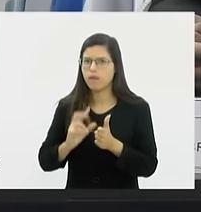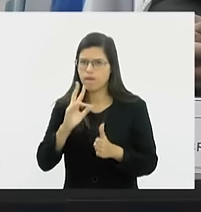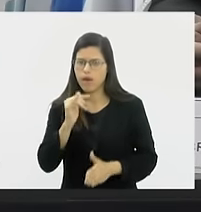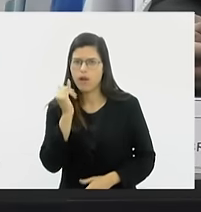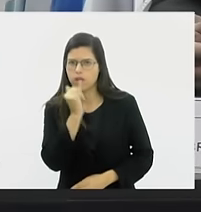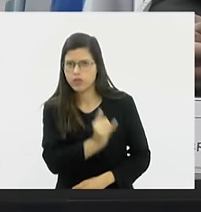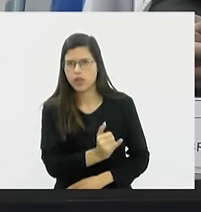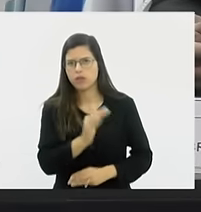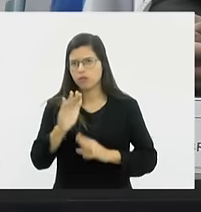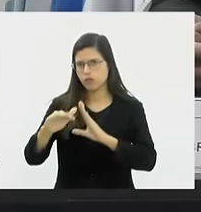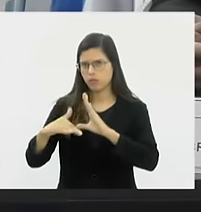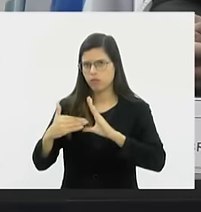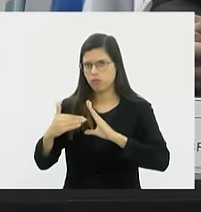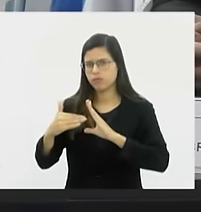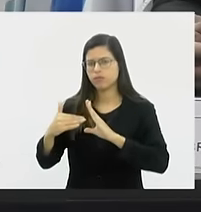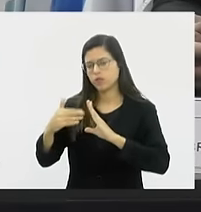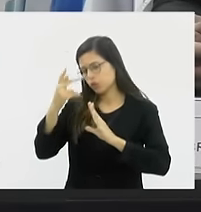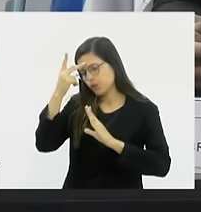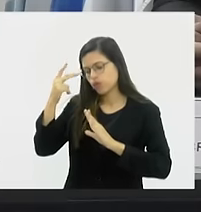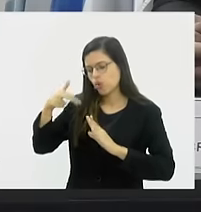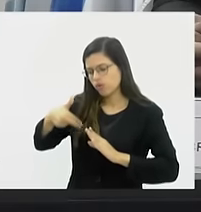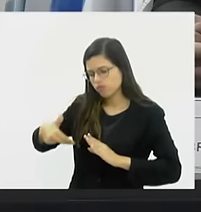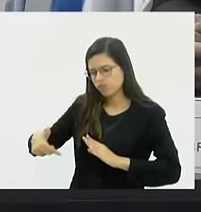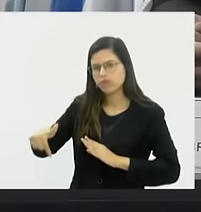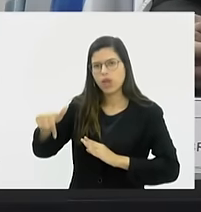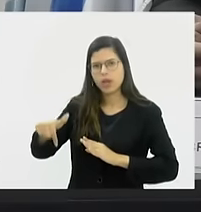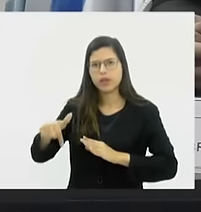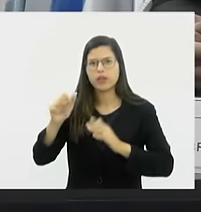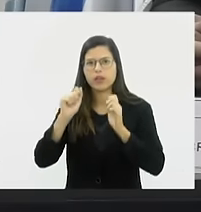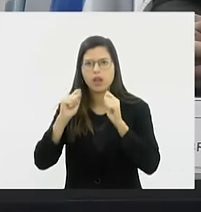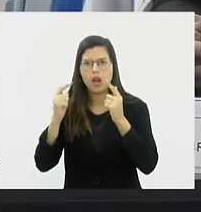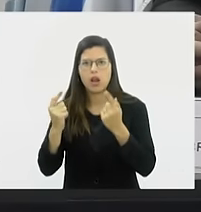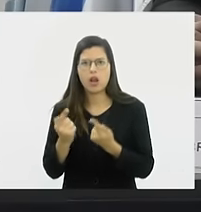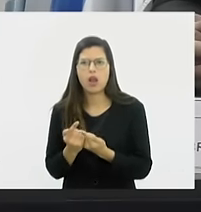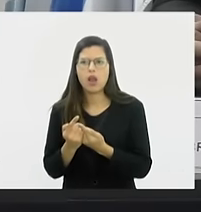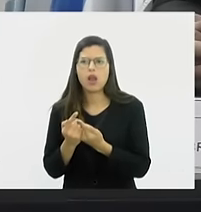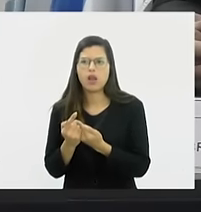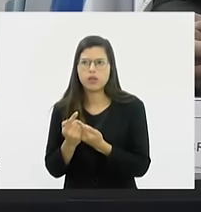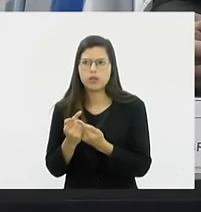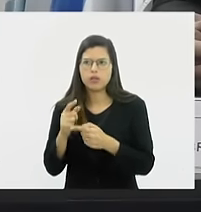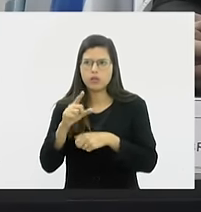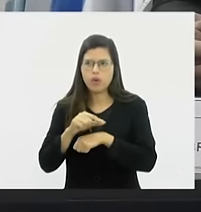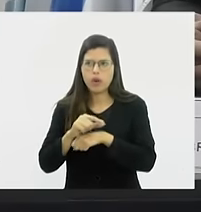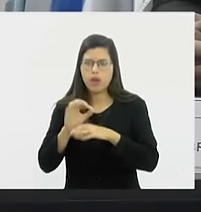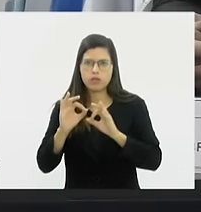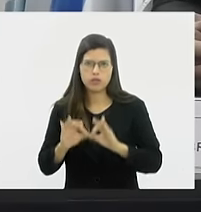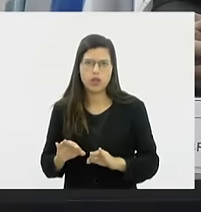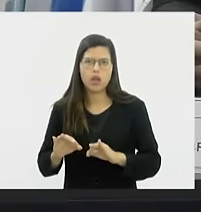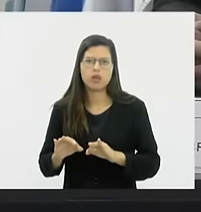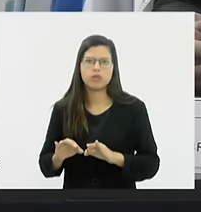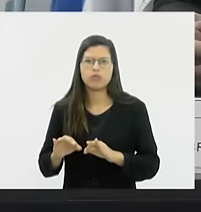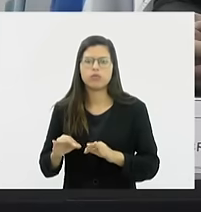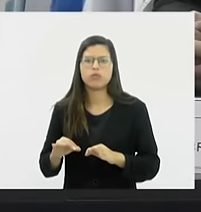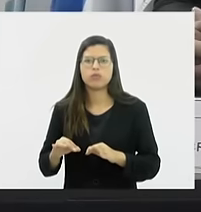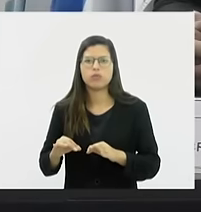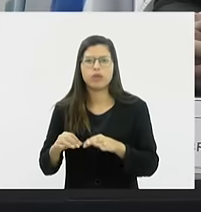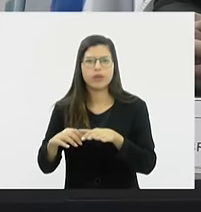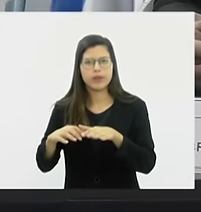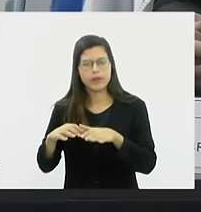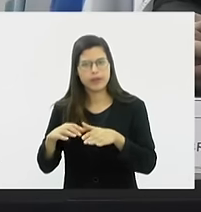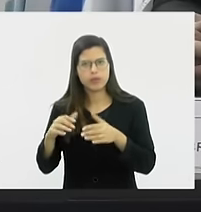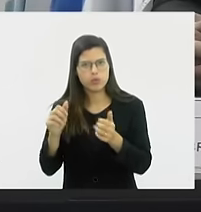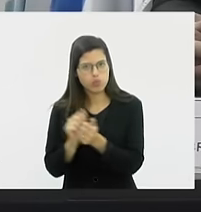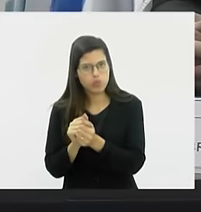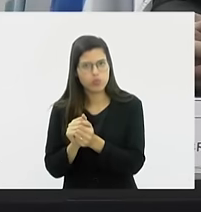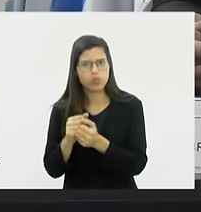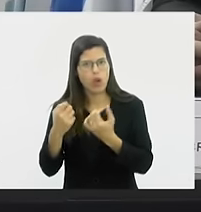a essa casa aqui na porta da Assembleia Legislativa, na Rua México, no horário determinado, para que a gente saia em comboio num local que